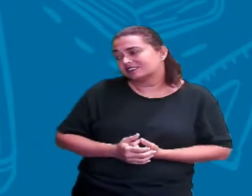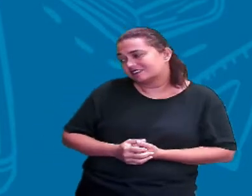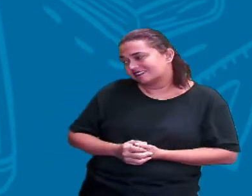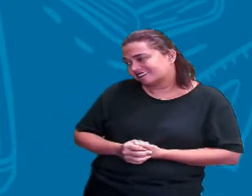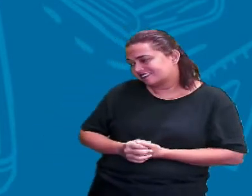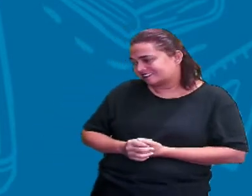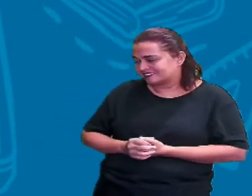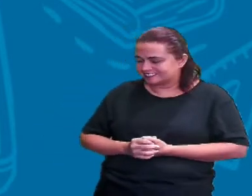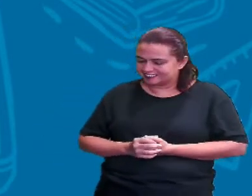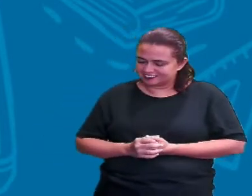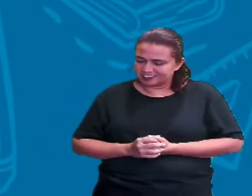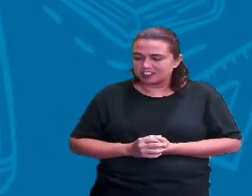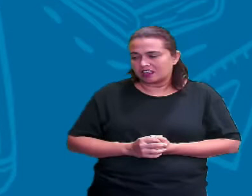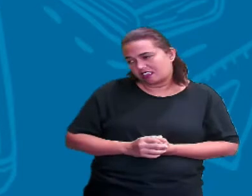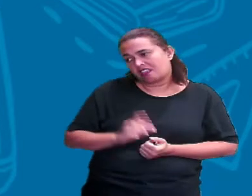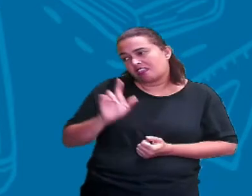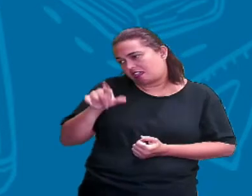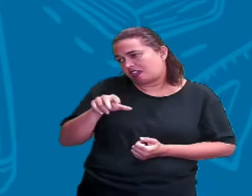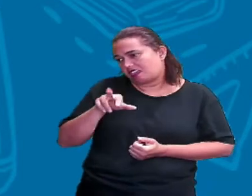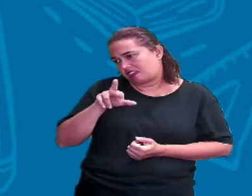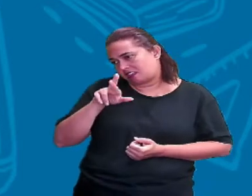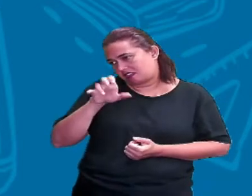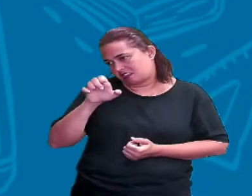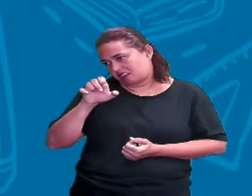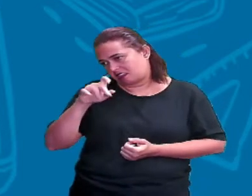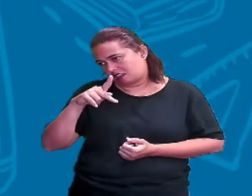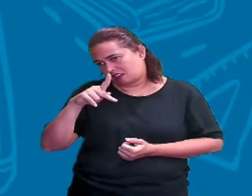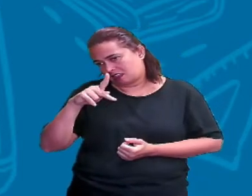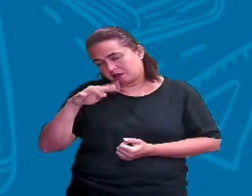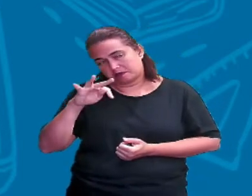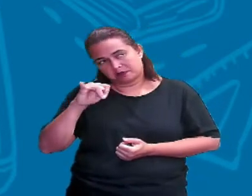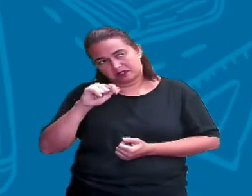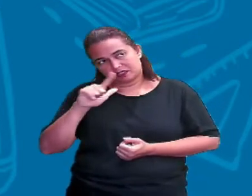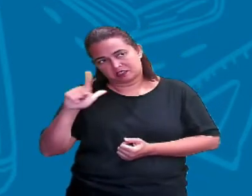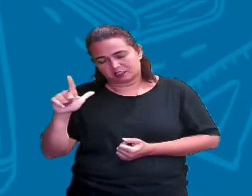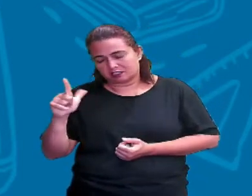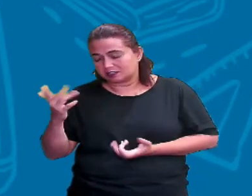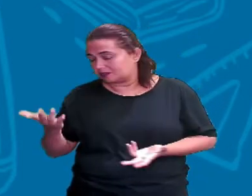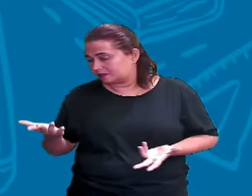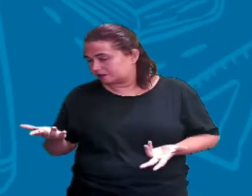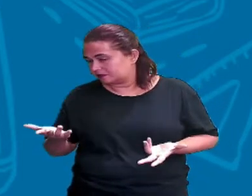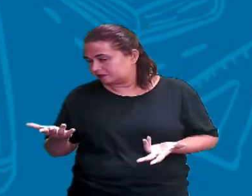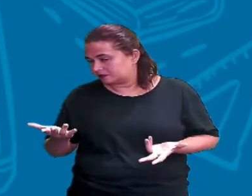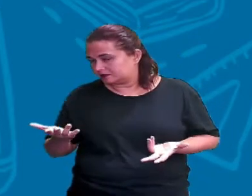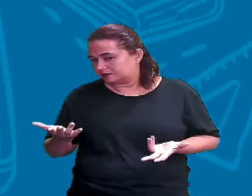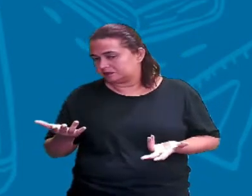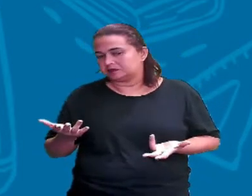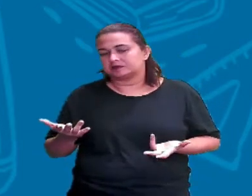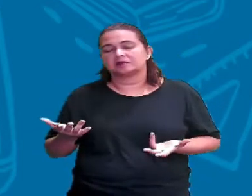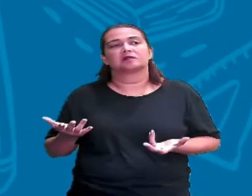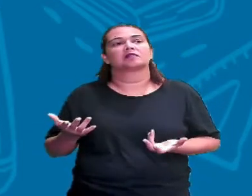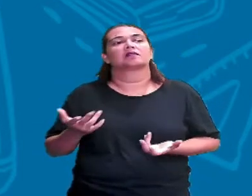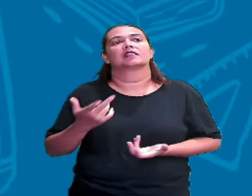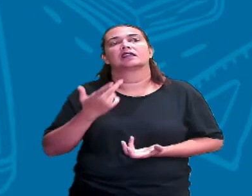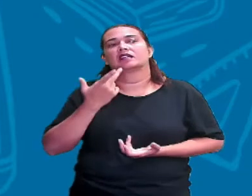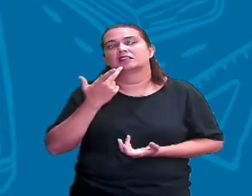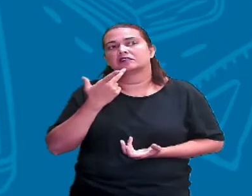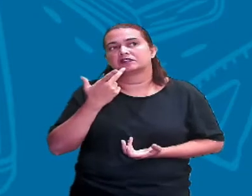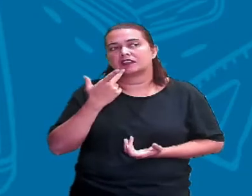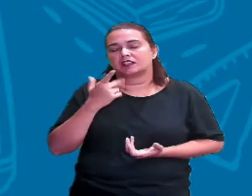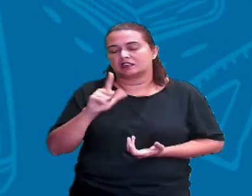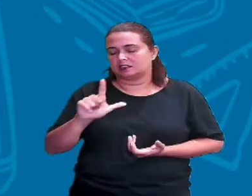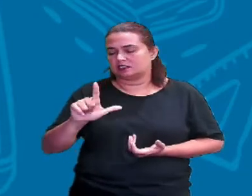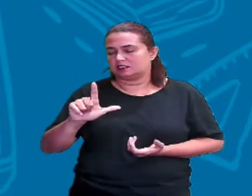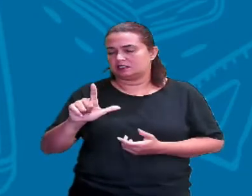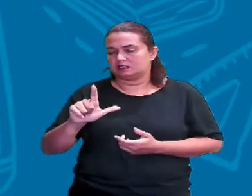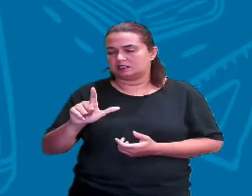sorrateiro, diz, não deixa de ser um réptil, horas. Então, olhe que aqui ele utilizou, não é, a palavra